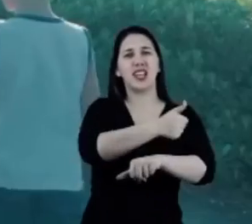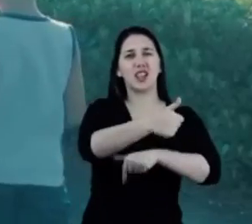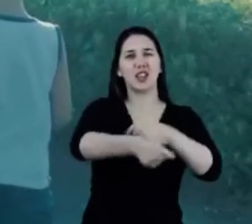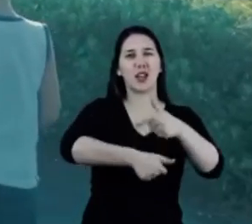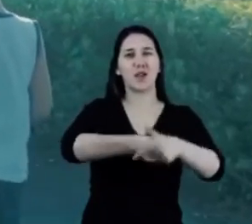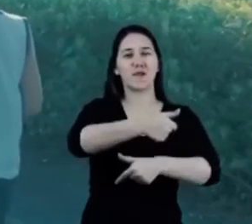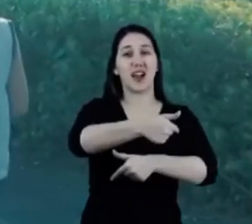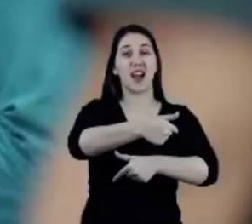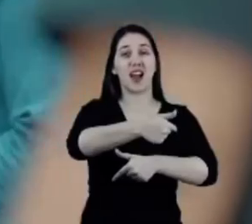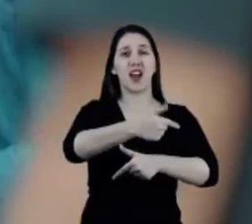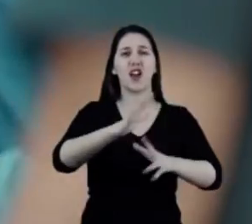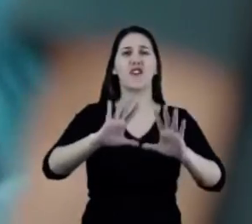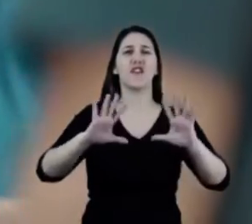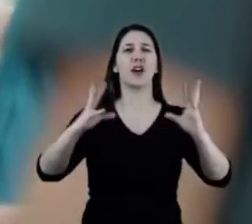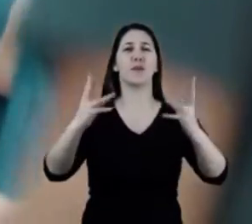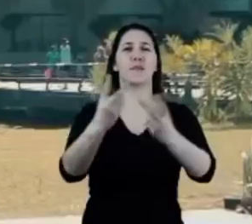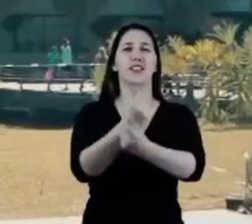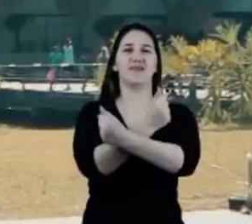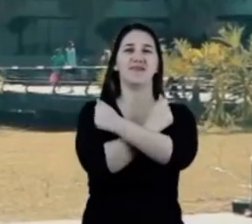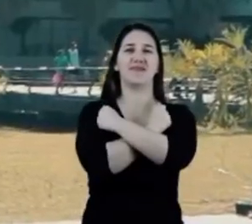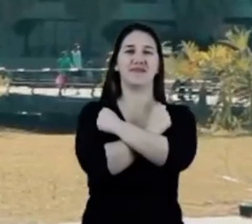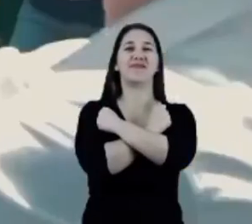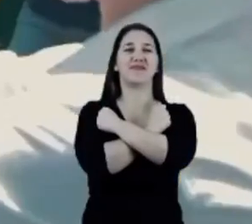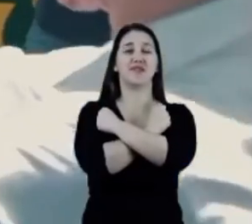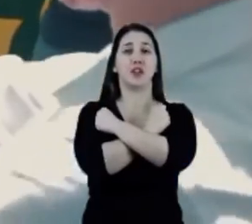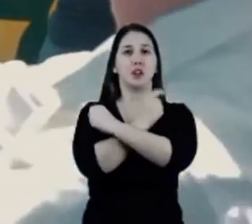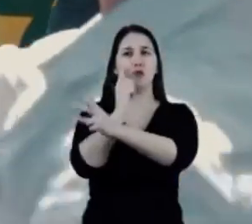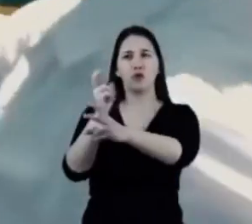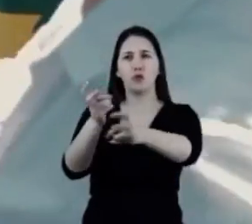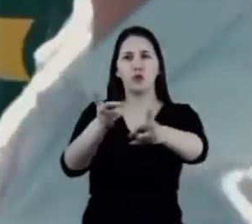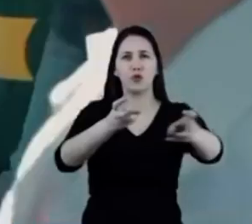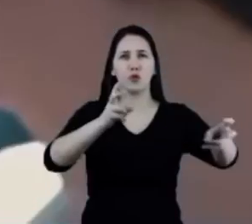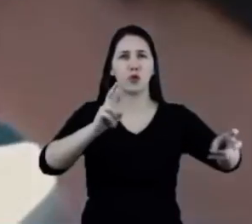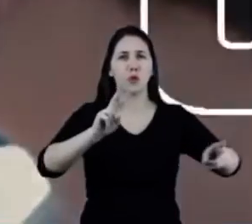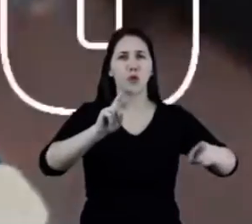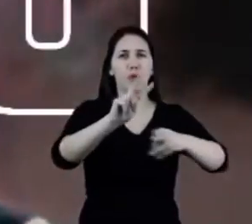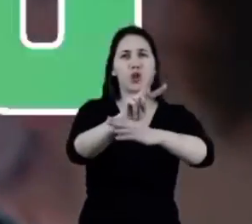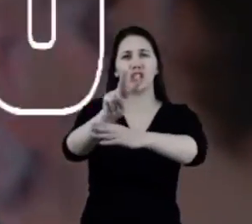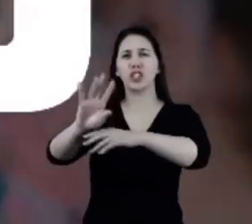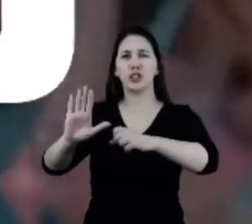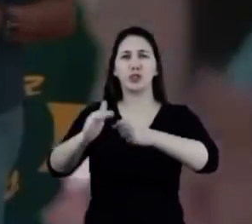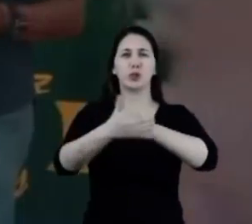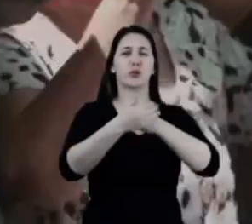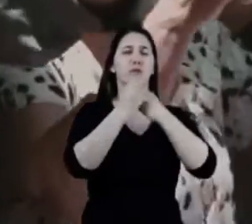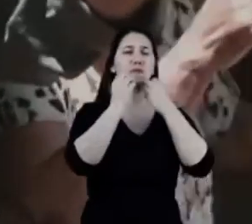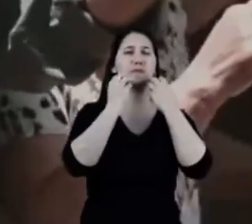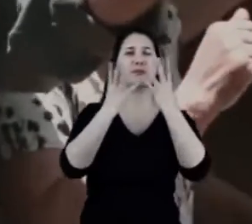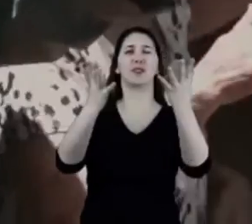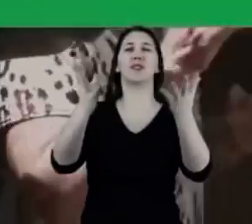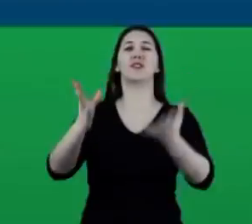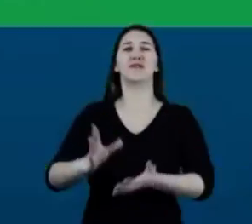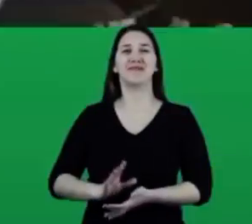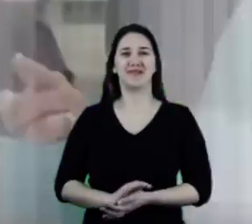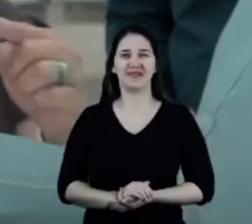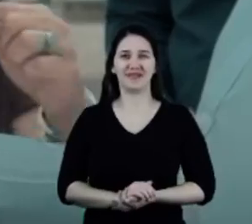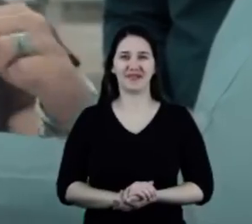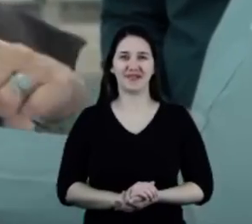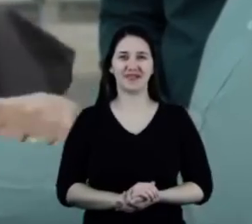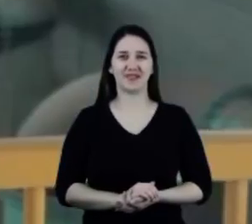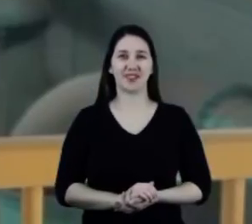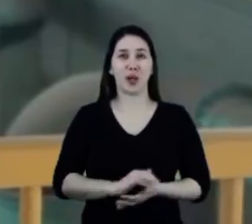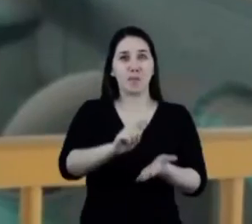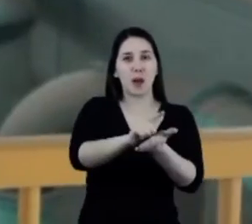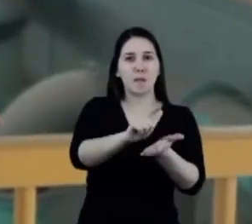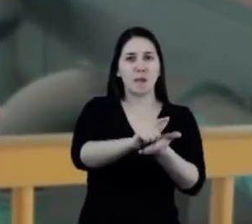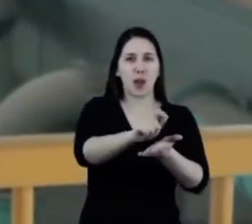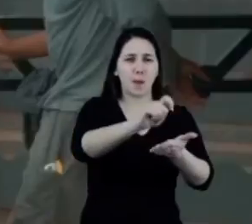trabalho e na família dá um abraço. Todo mundo protegido, tudo isso é muito bom. Do